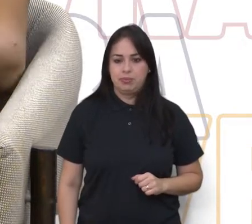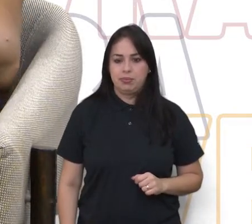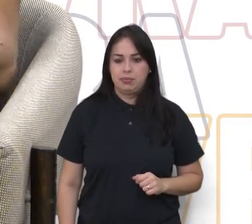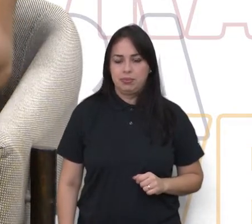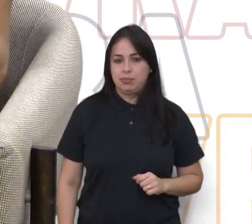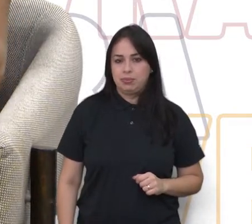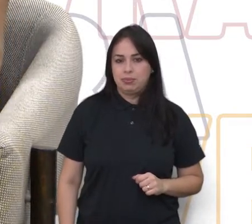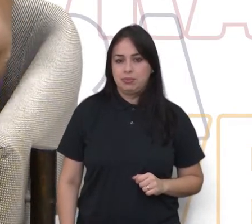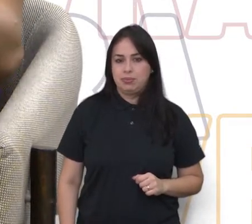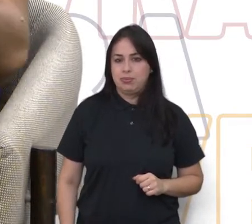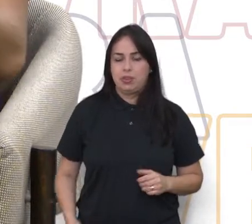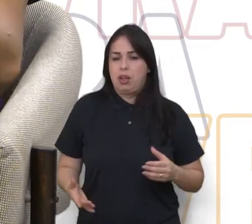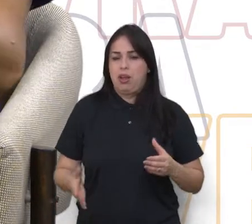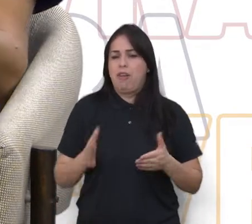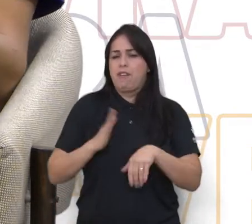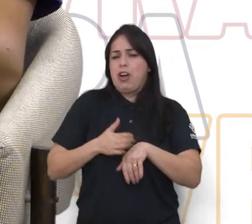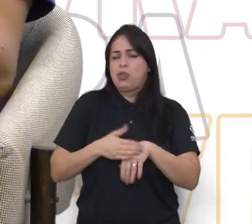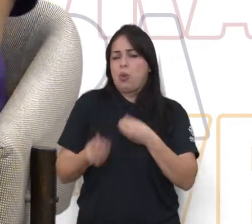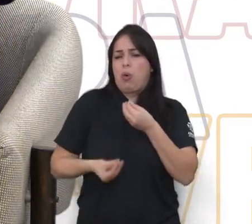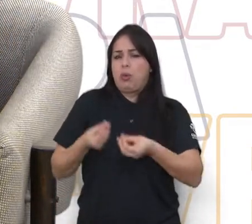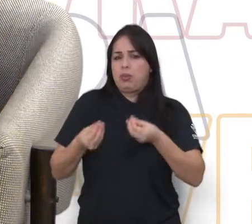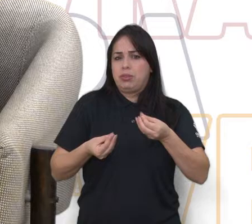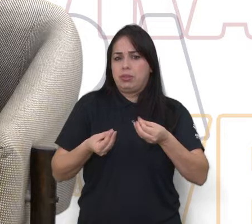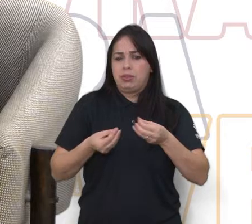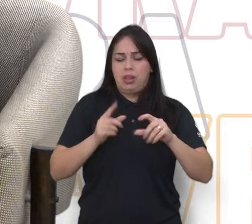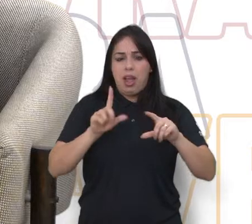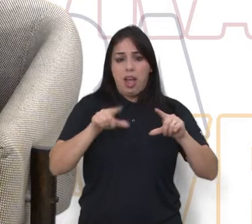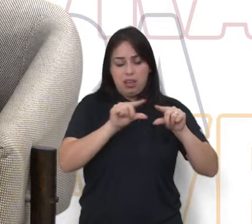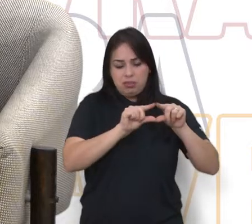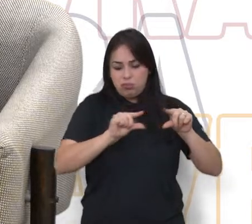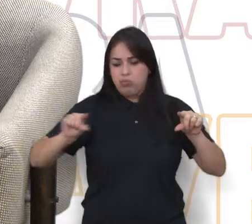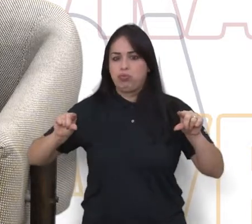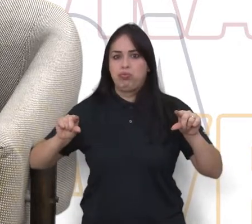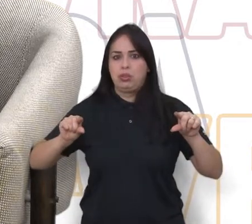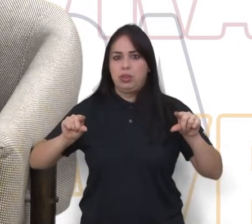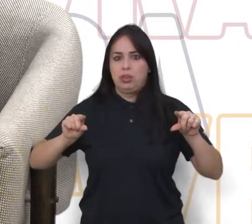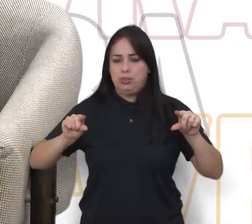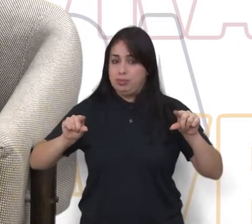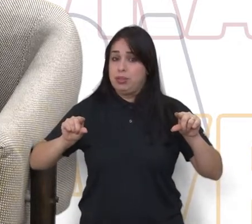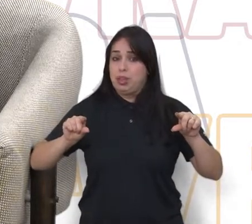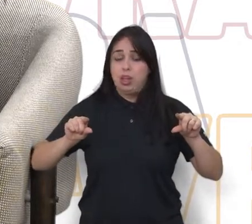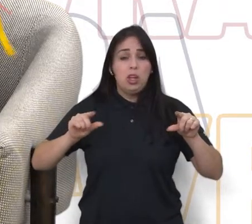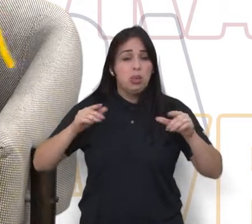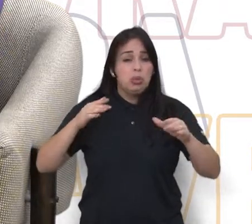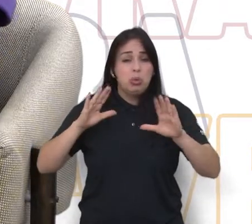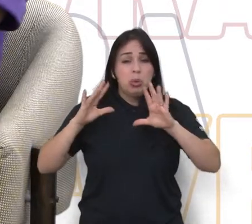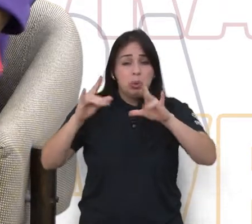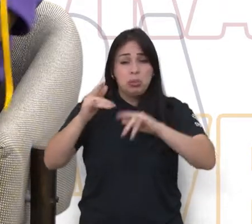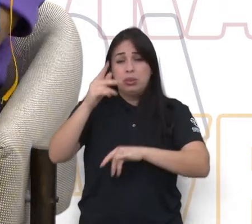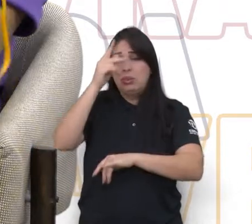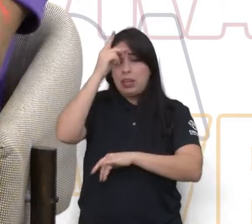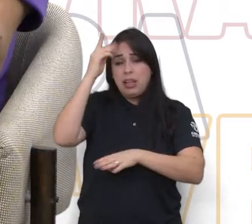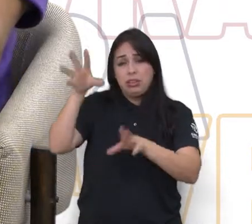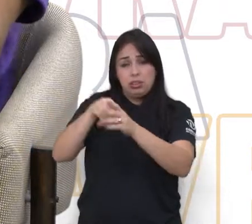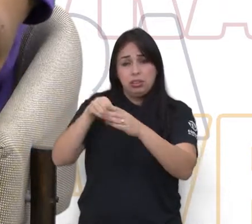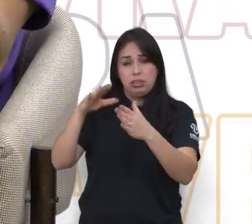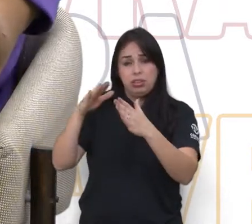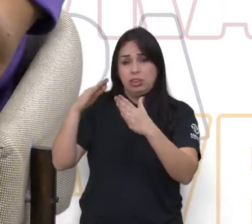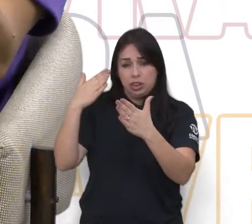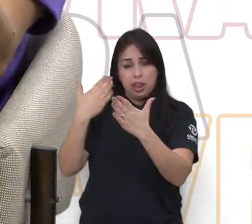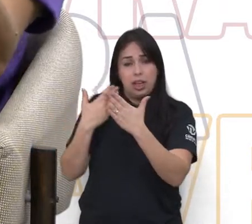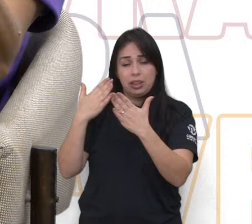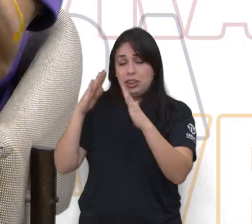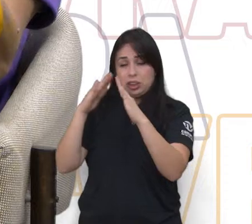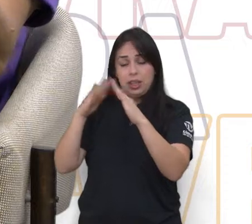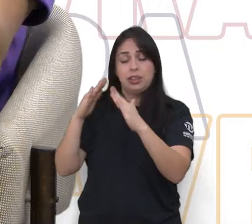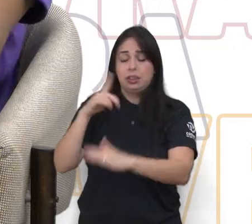E com o que eu faço isso aqui? Um pedacinho de conduíte. Todo mundo tem isso aqui em casa. Qualquer obra, reforma, deixou